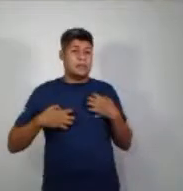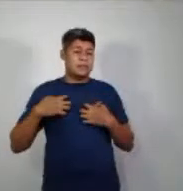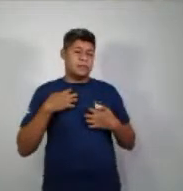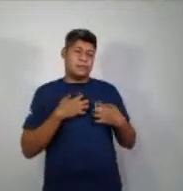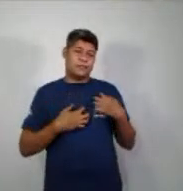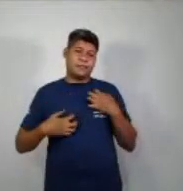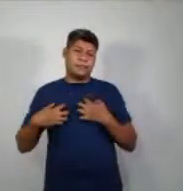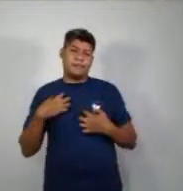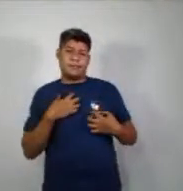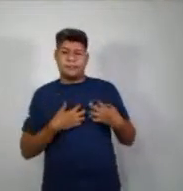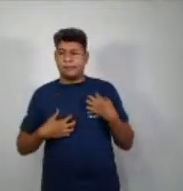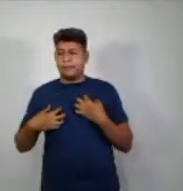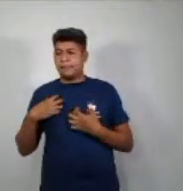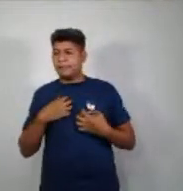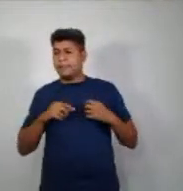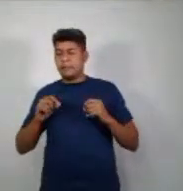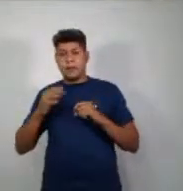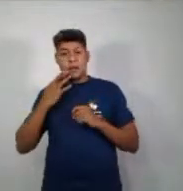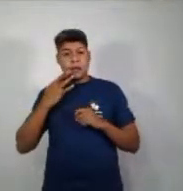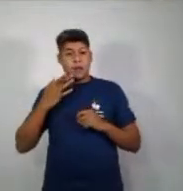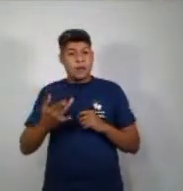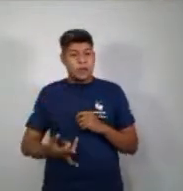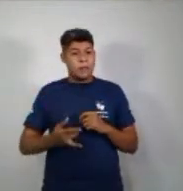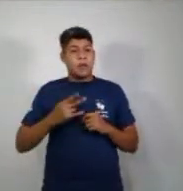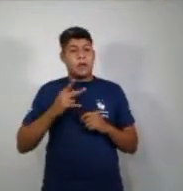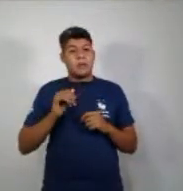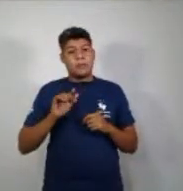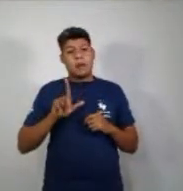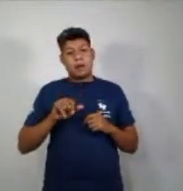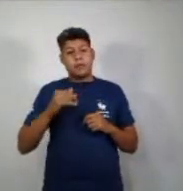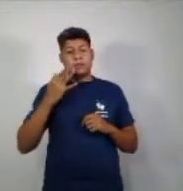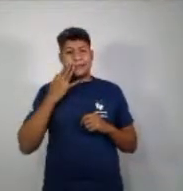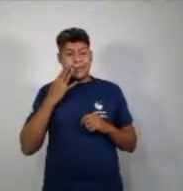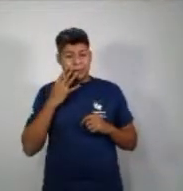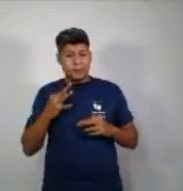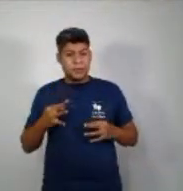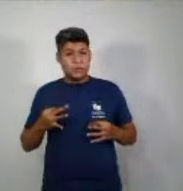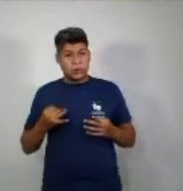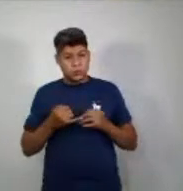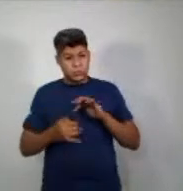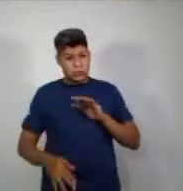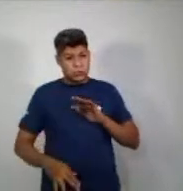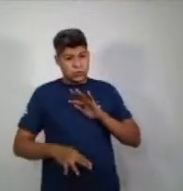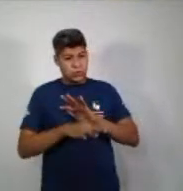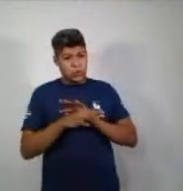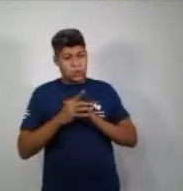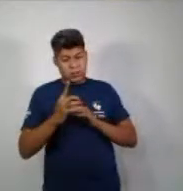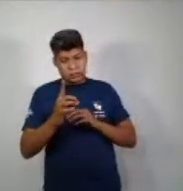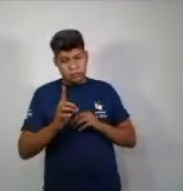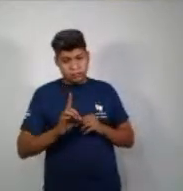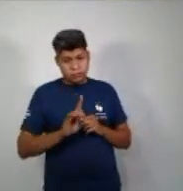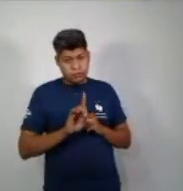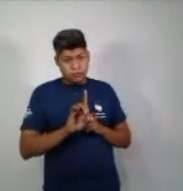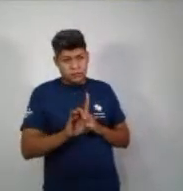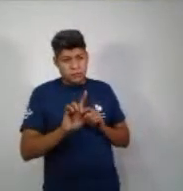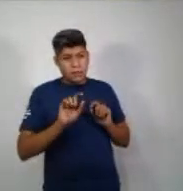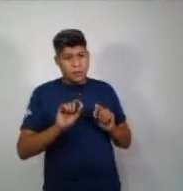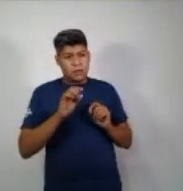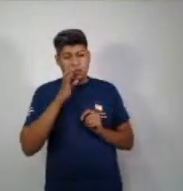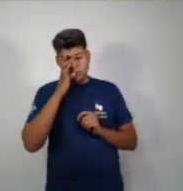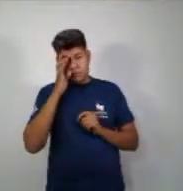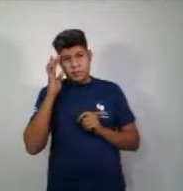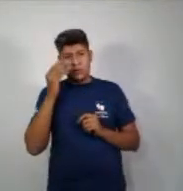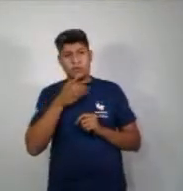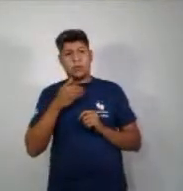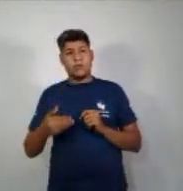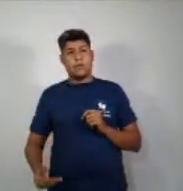Enfim, e aí no dia seguinte, o Paulo, já sabendo de tudo, chega à frente do funcionário do